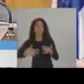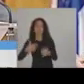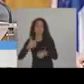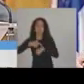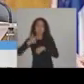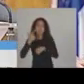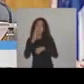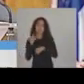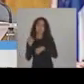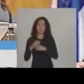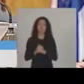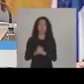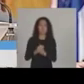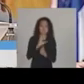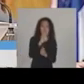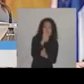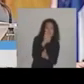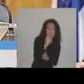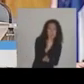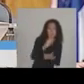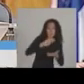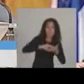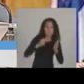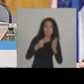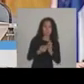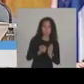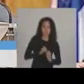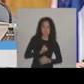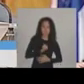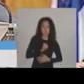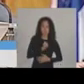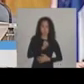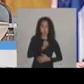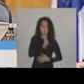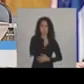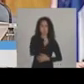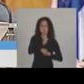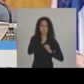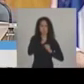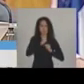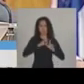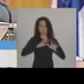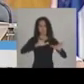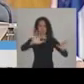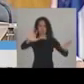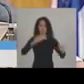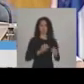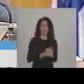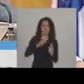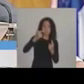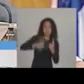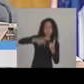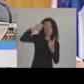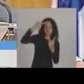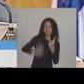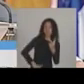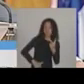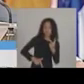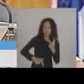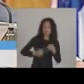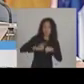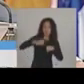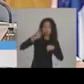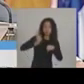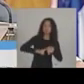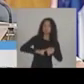CTI para deixe lá o áudio é a segunda vez que eles atacam as mulheres e